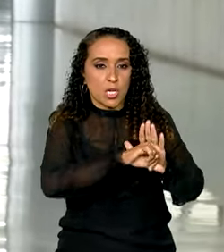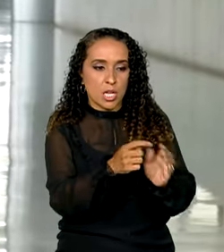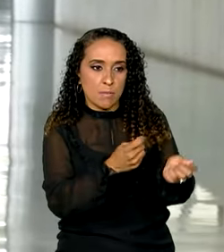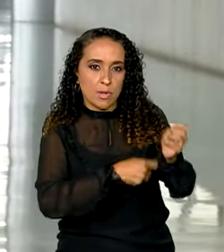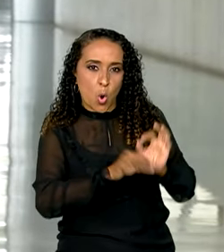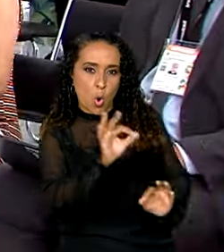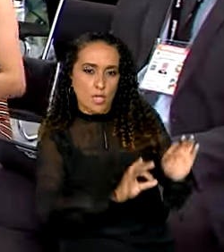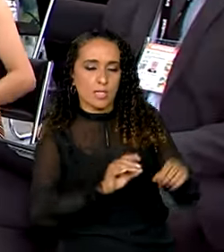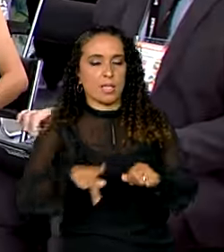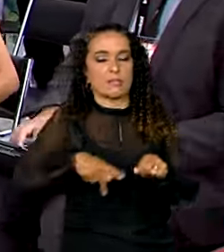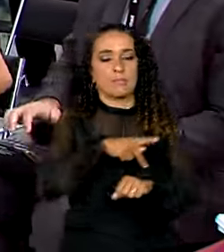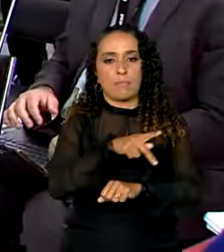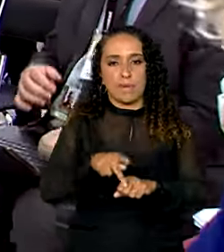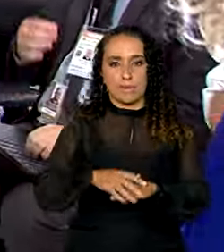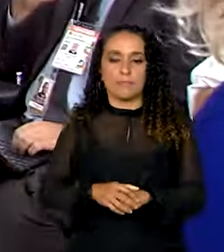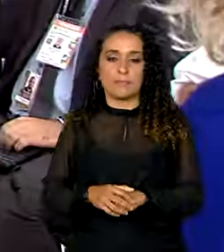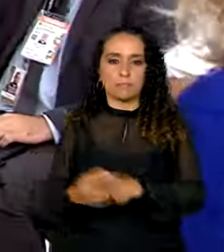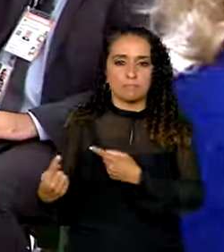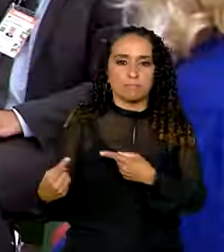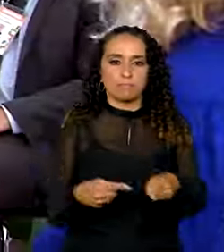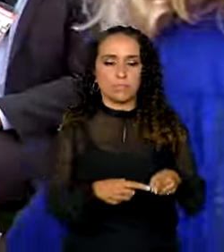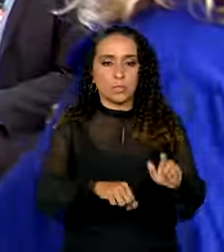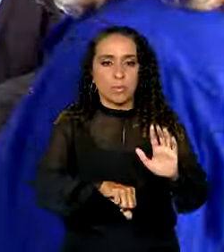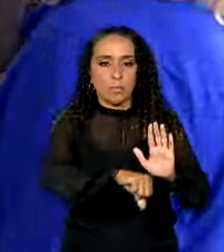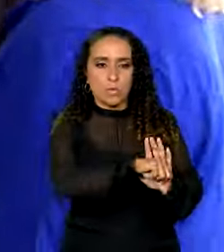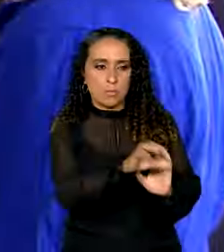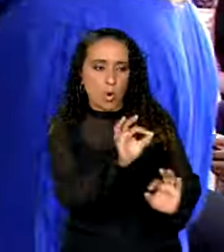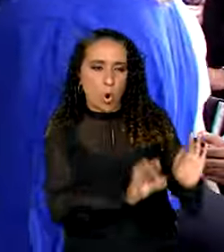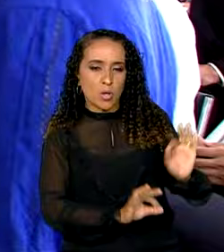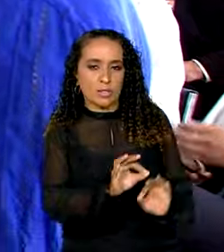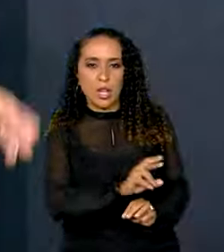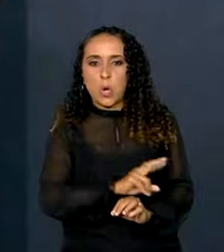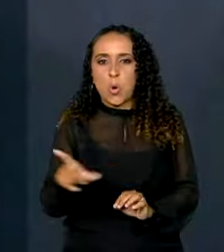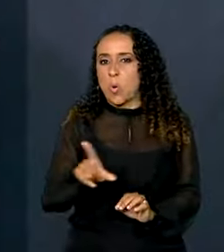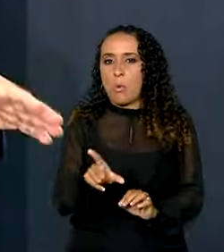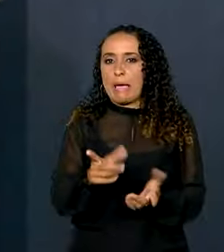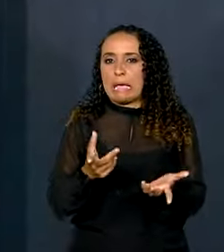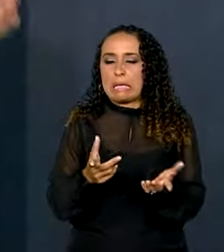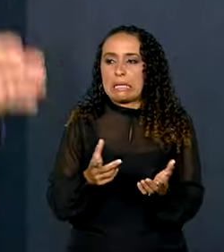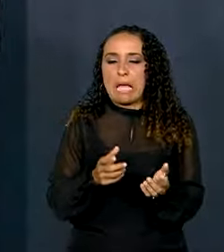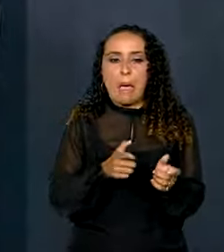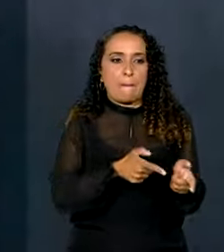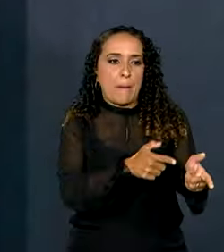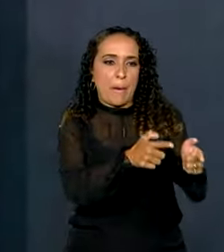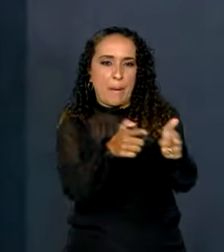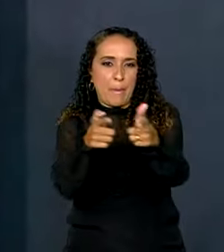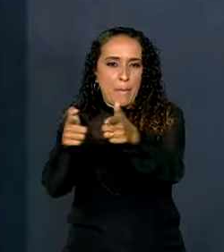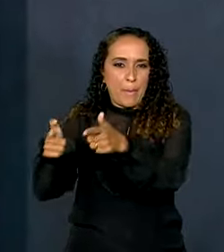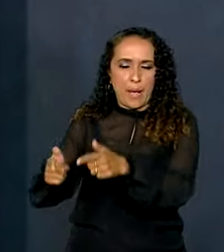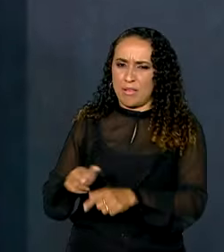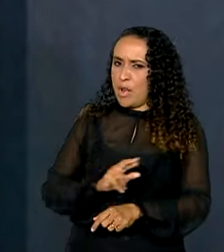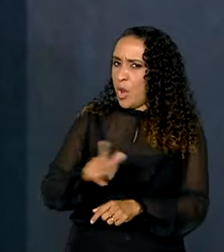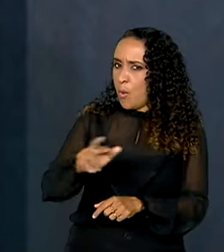no país. Combate ao crime organizado não é sair dando tiro a